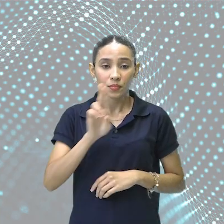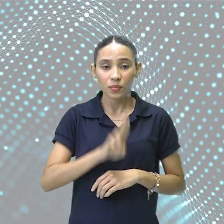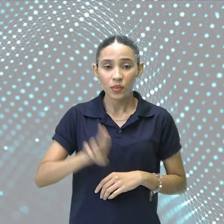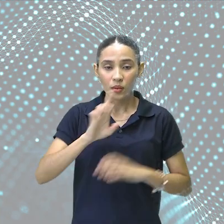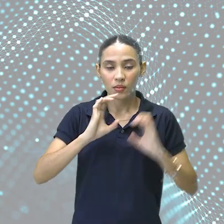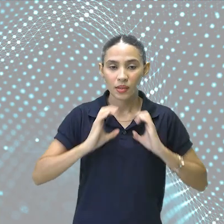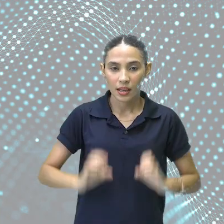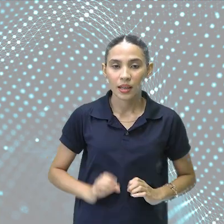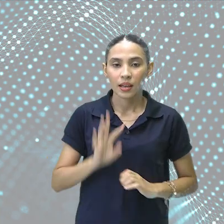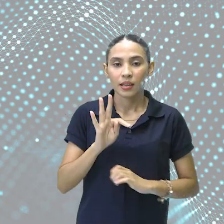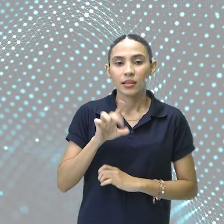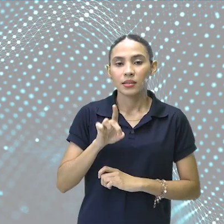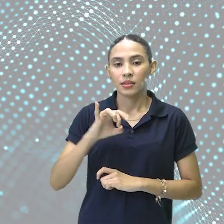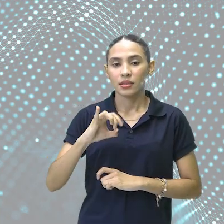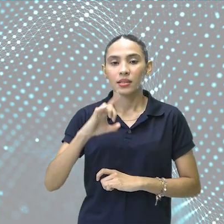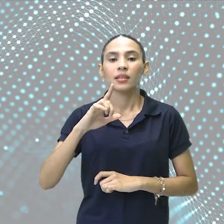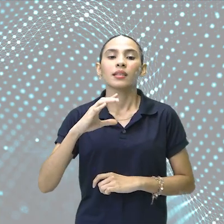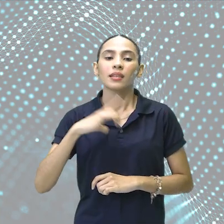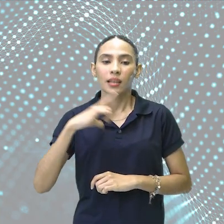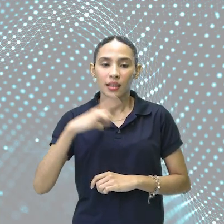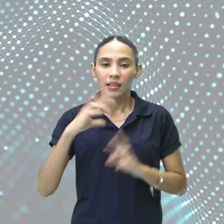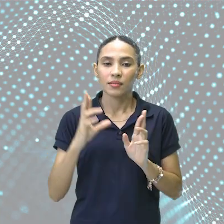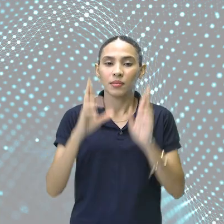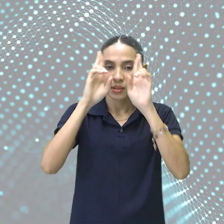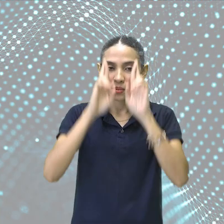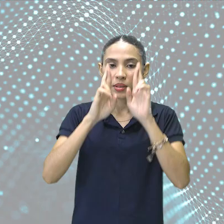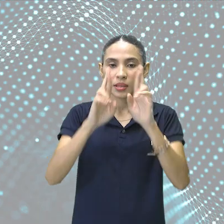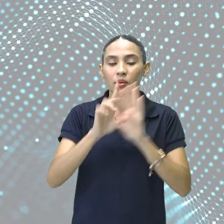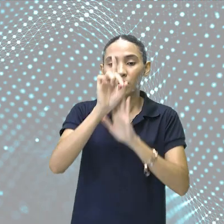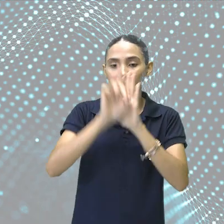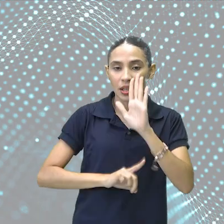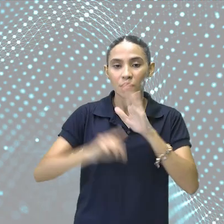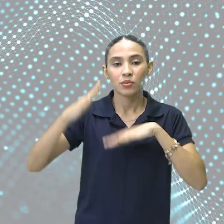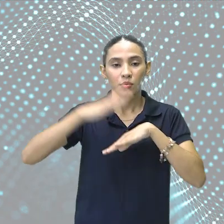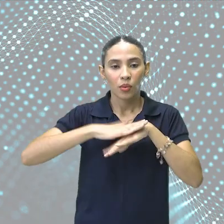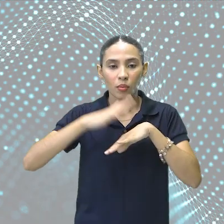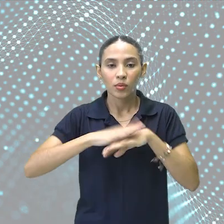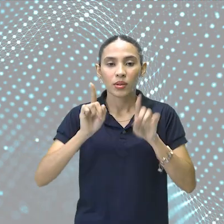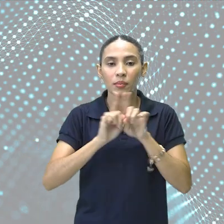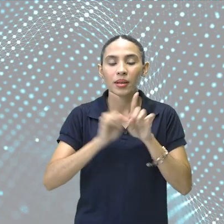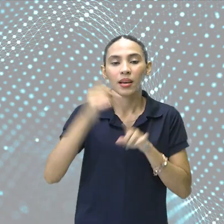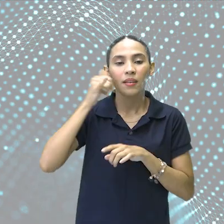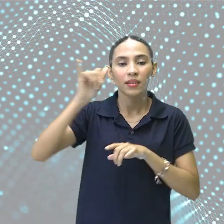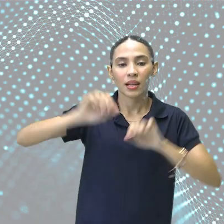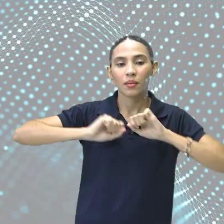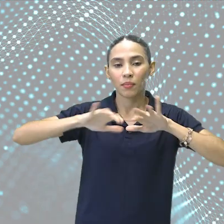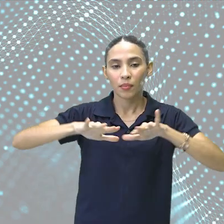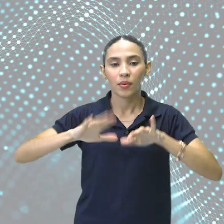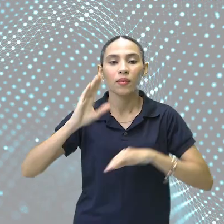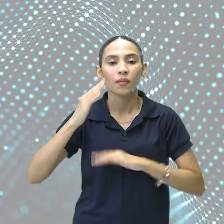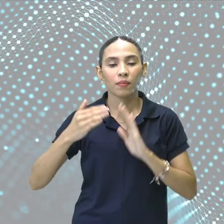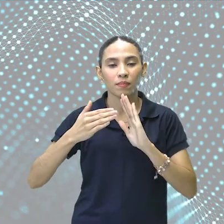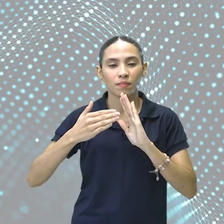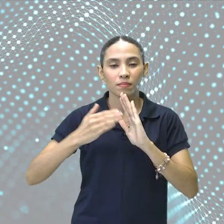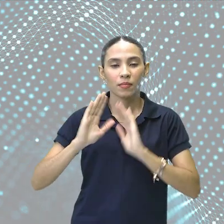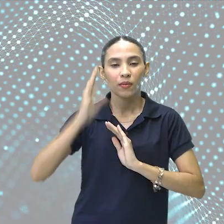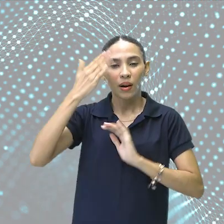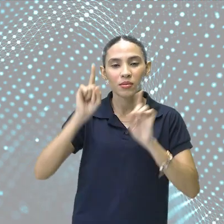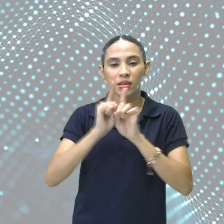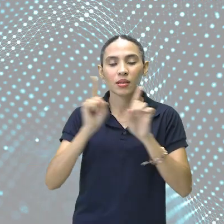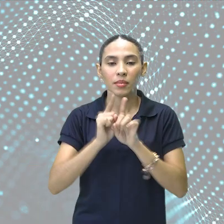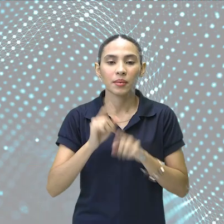dessas tecnologias envolve respeitar os direitos autorais, evitar a disseminação de informações